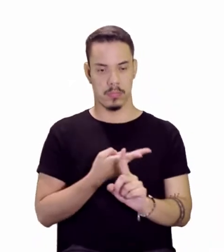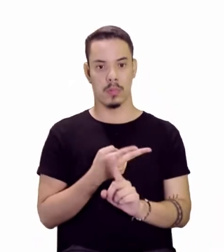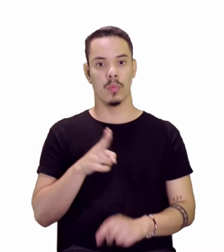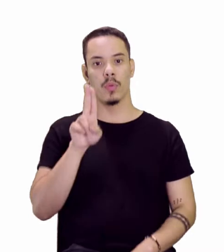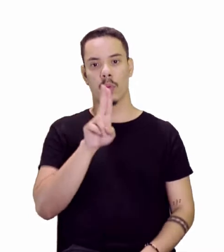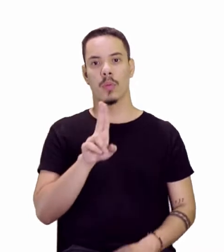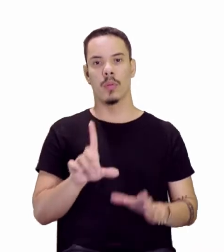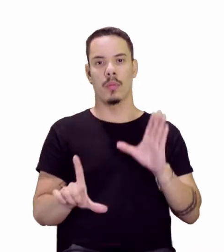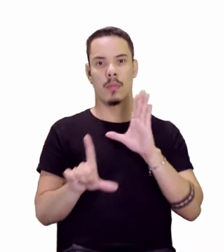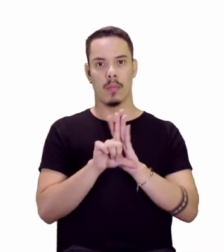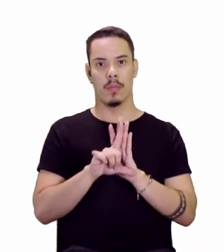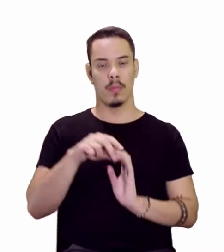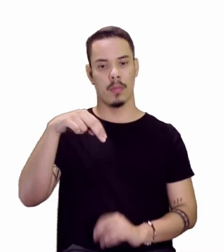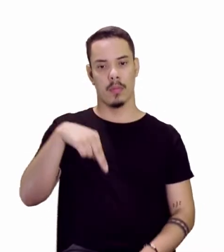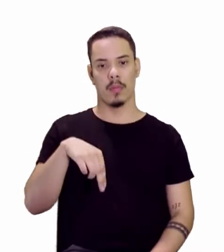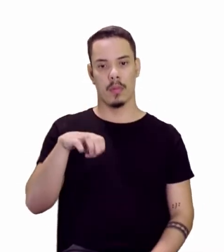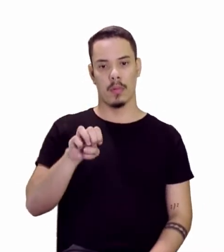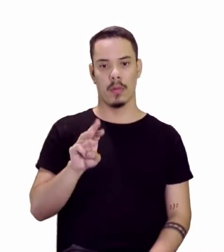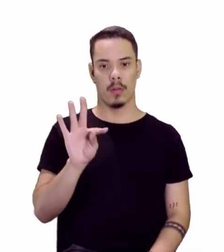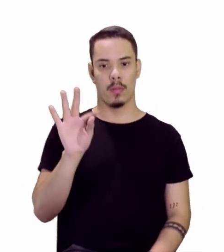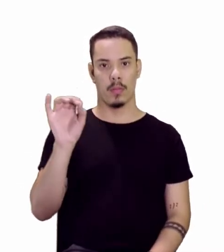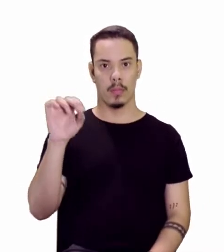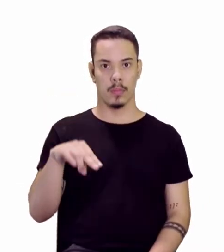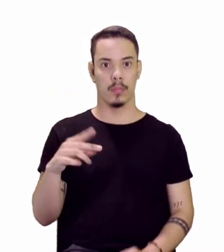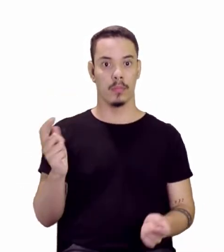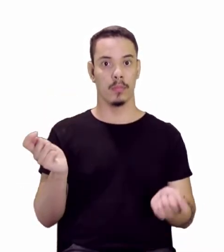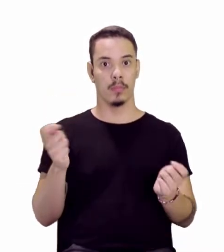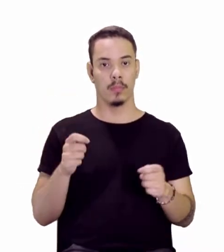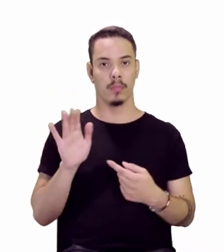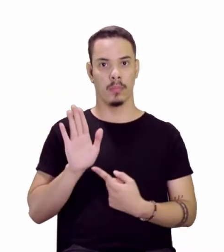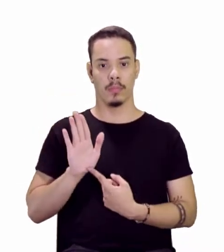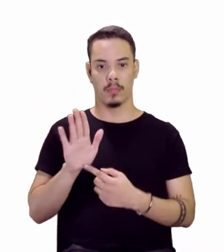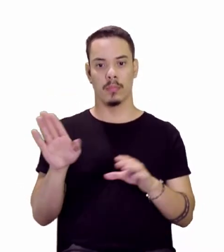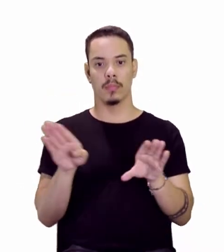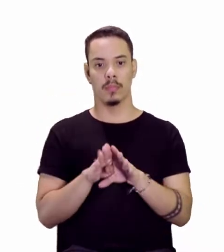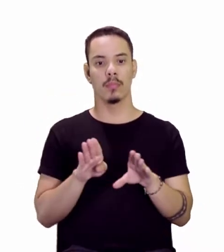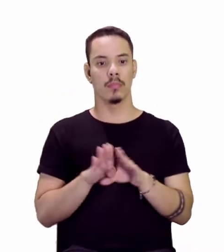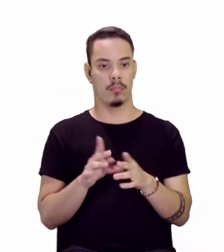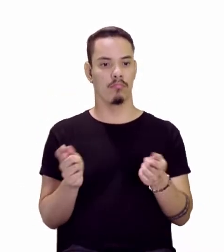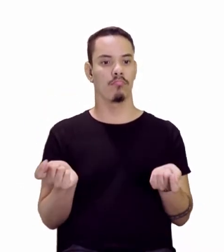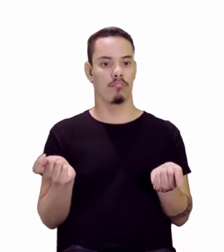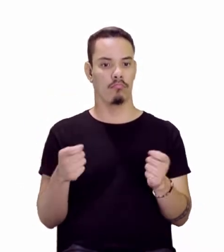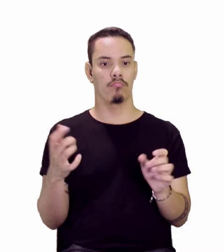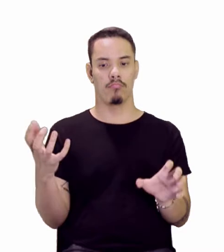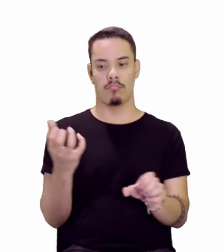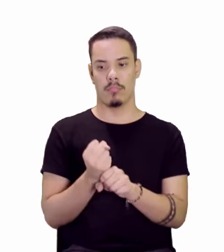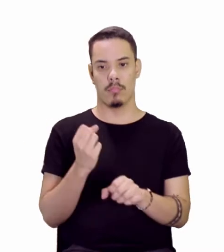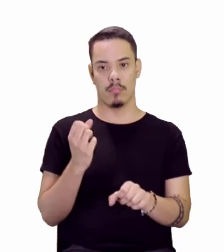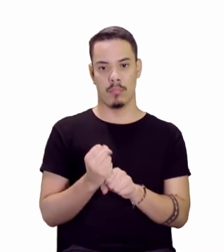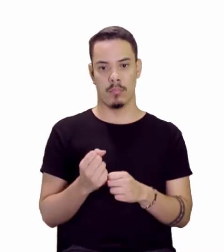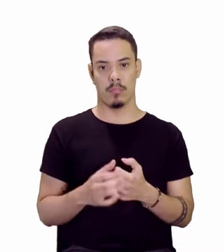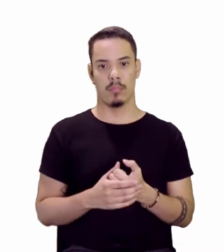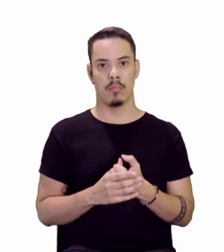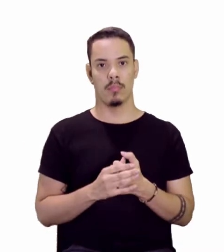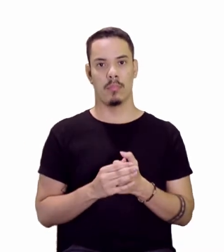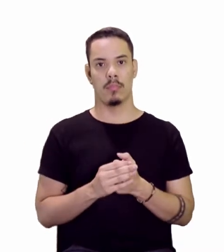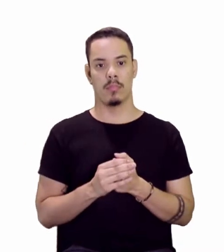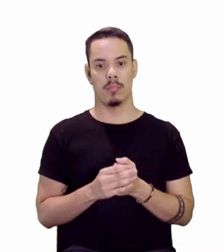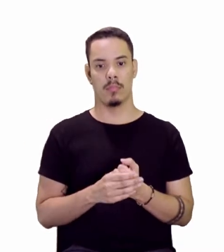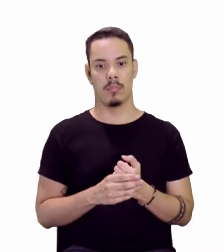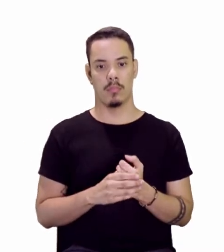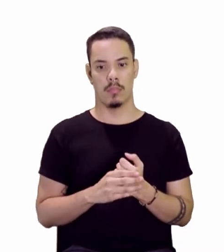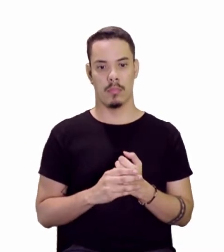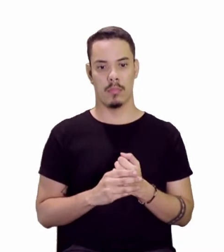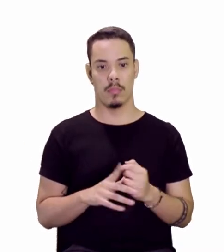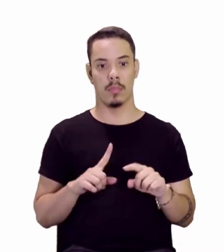leis de Newton, certo? Para poder mostrar isso daí. E poderemos chegar a esse mesmo resultado para o cálculo do empuxo, utilizando as